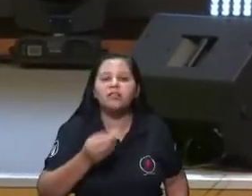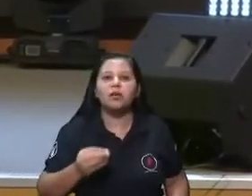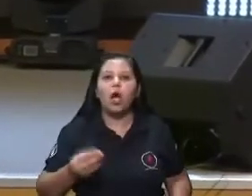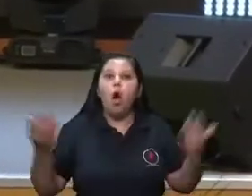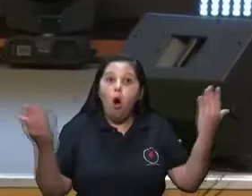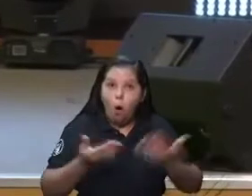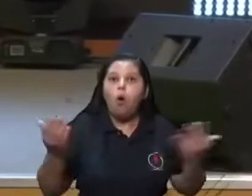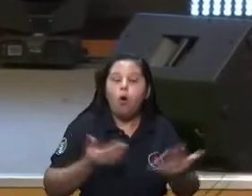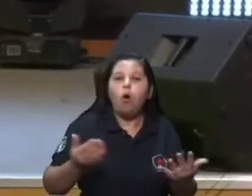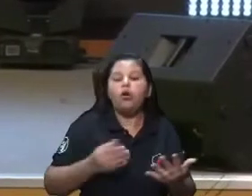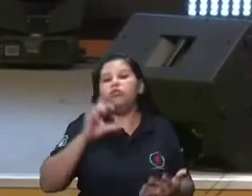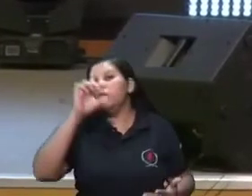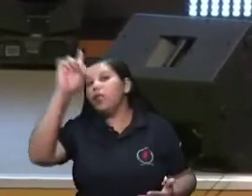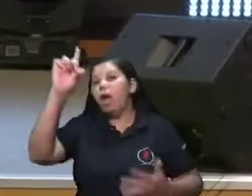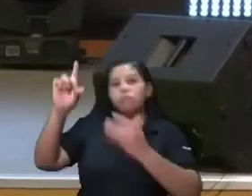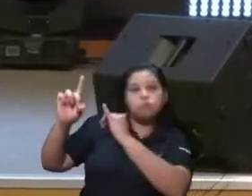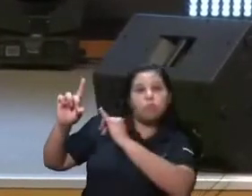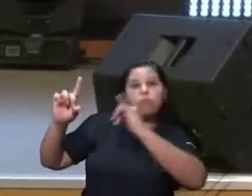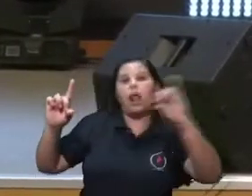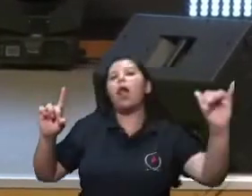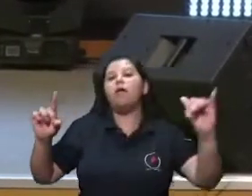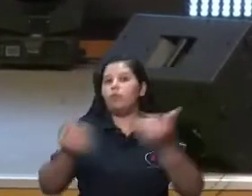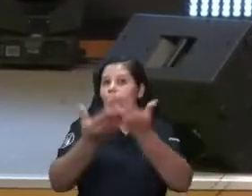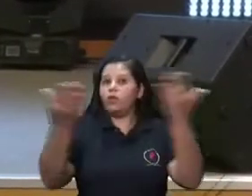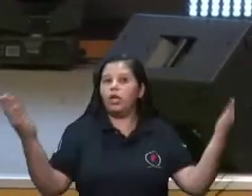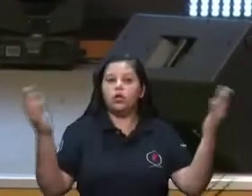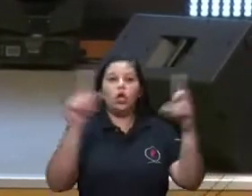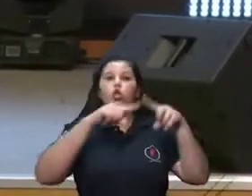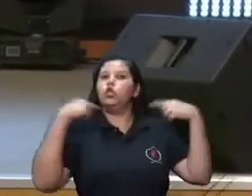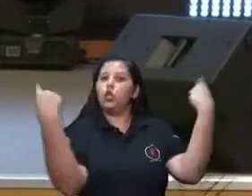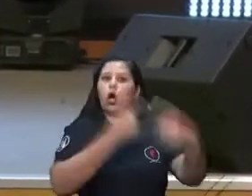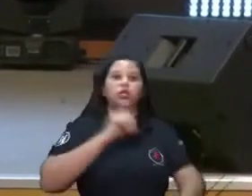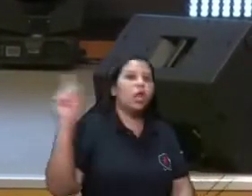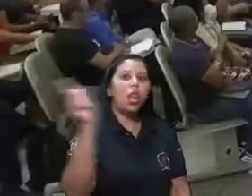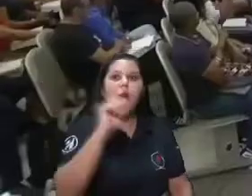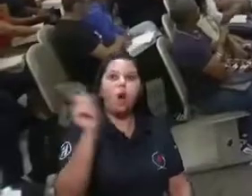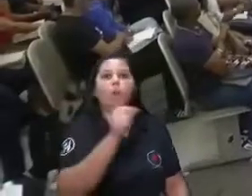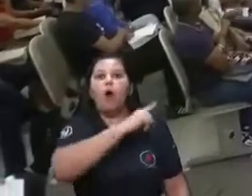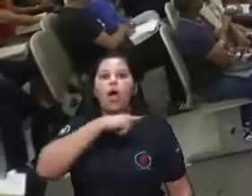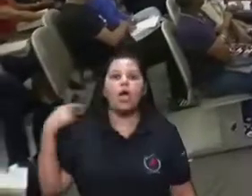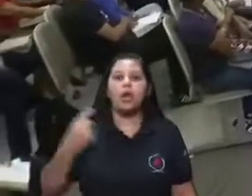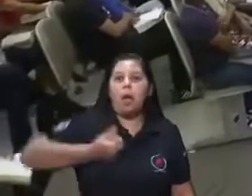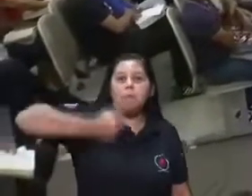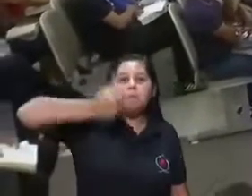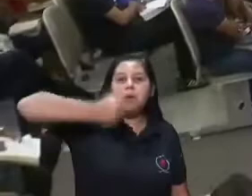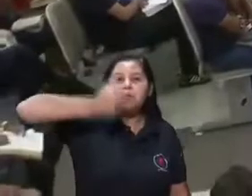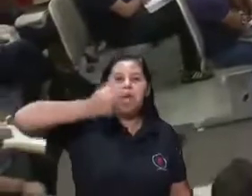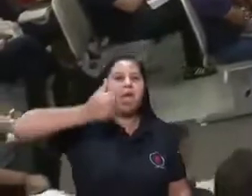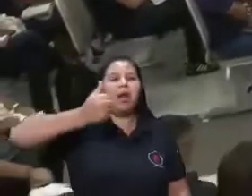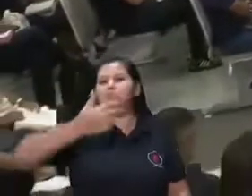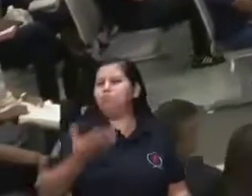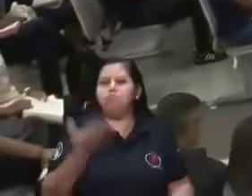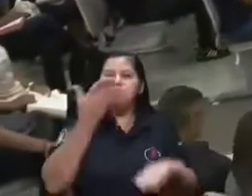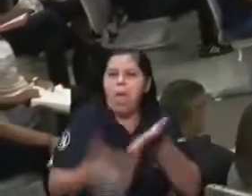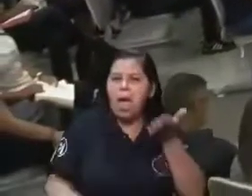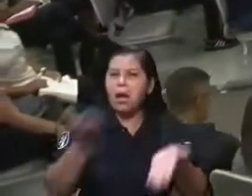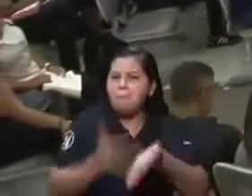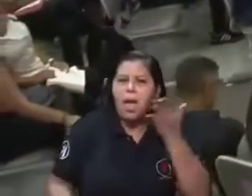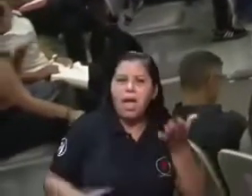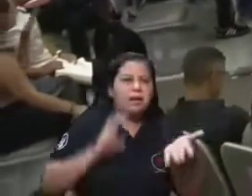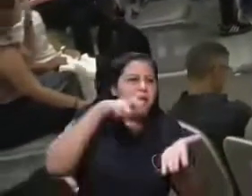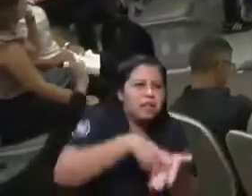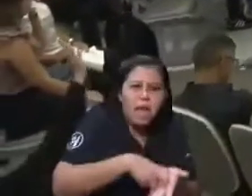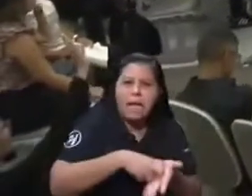esta igreja, esta noite. Nós não morreremos na primeira sentença, porque tem uma